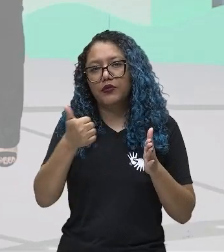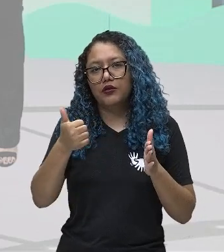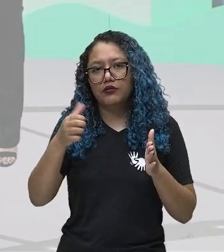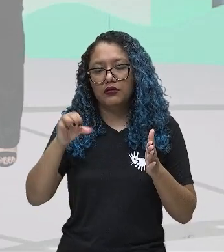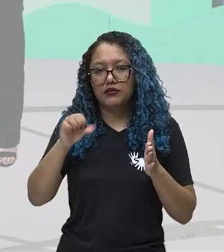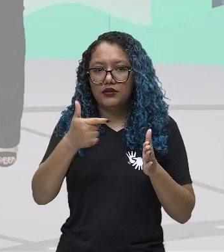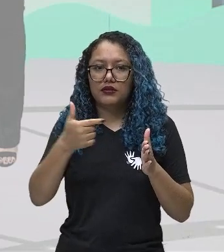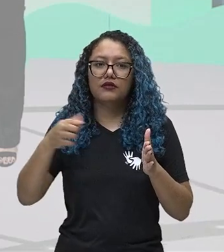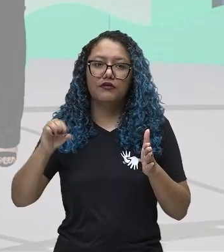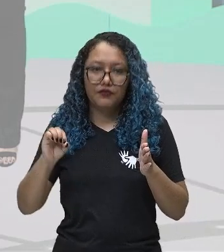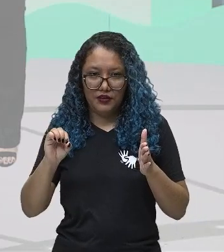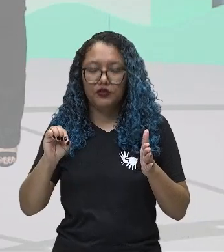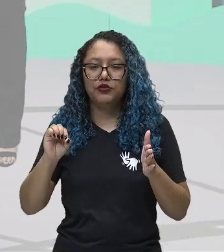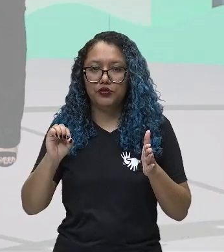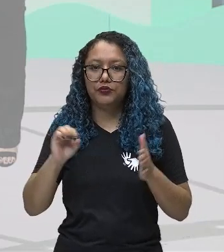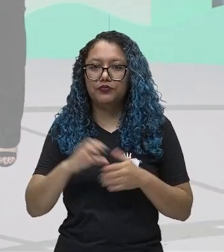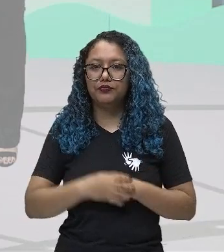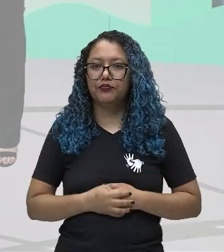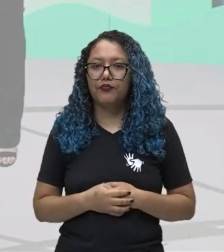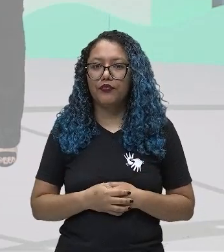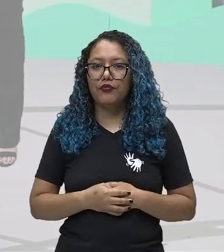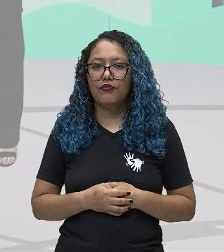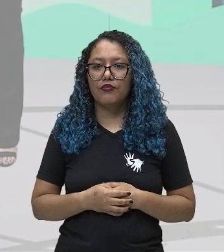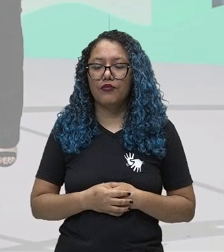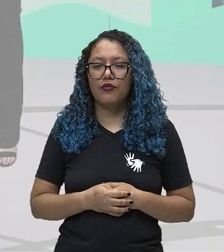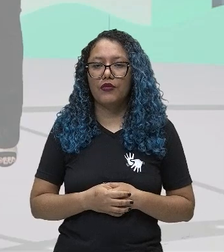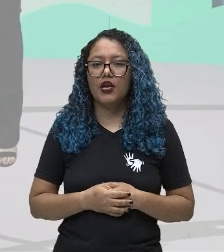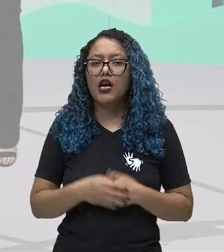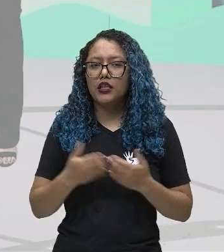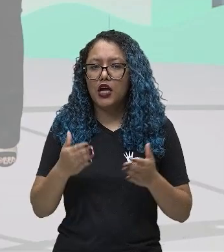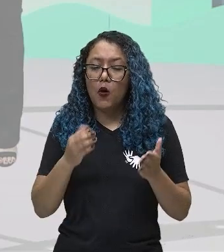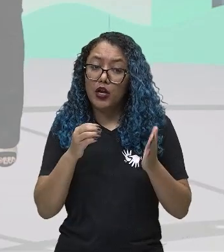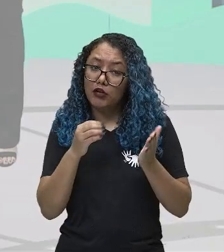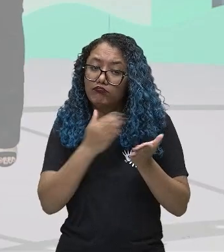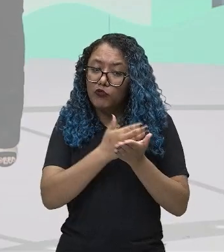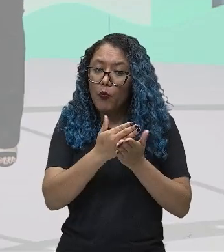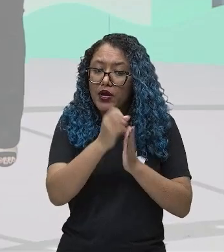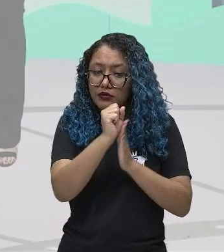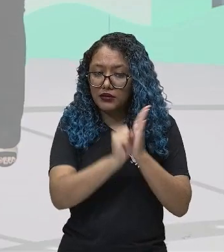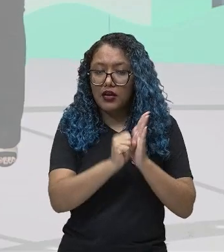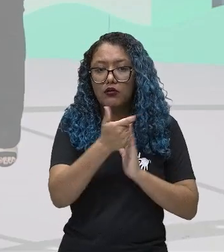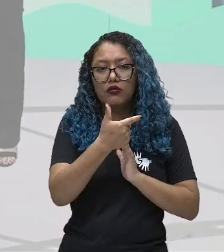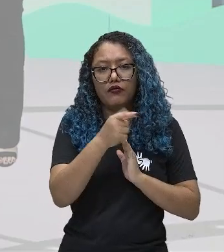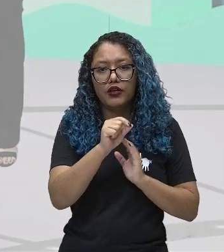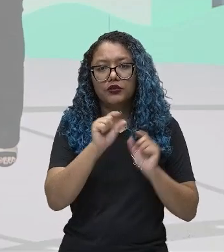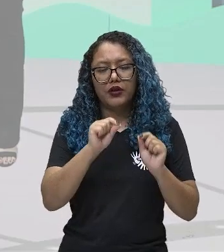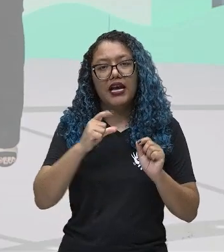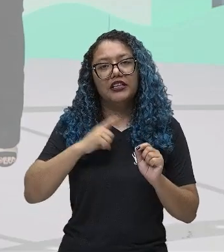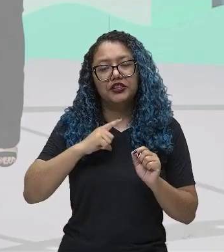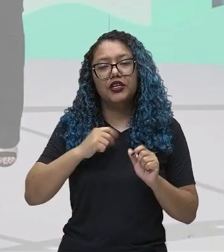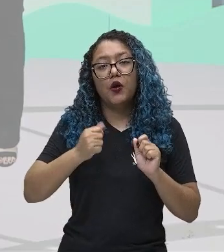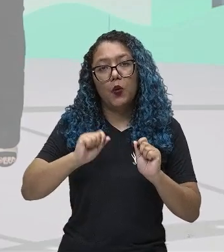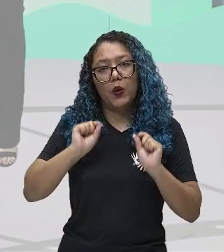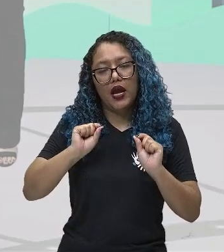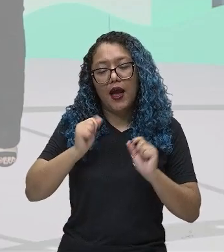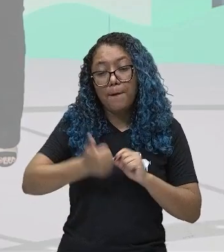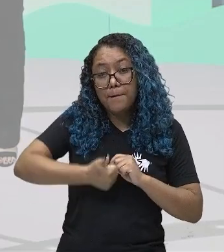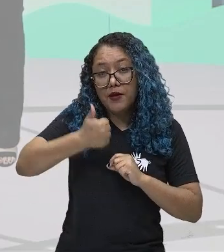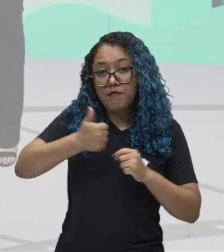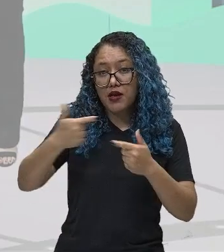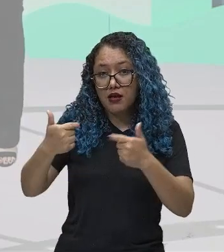1918 a 1920. Então, no começo do século XX, além da Primeira Guerra